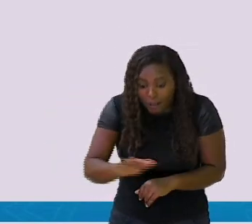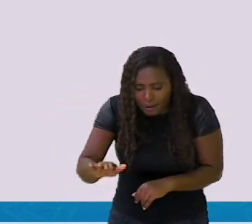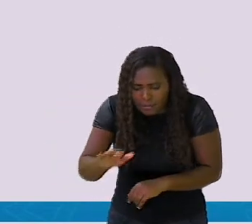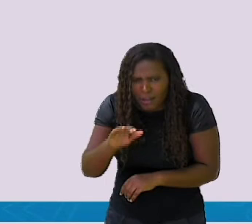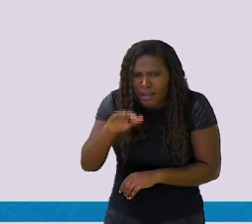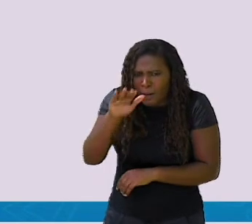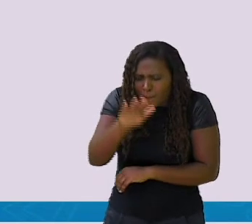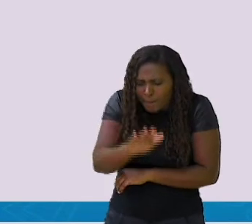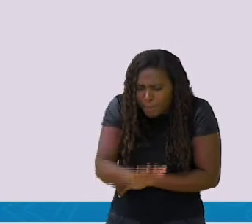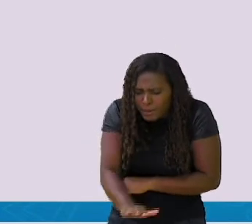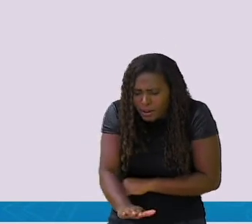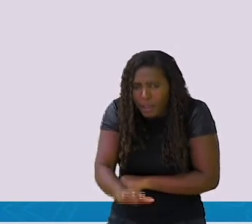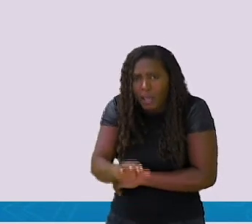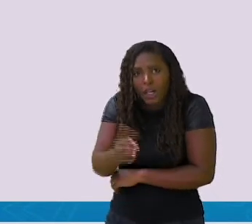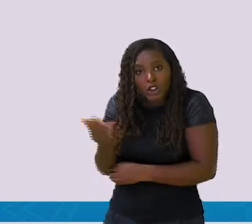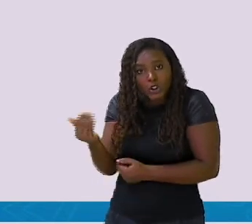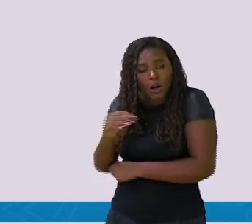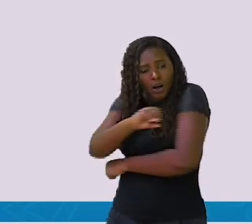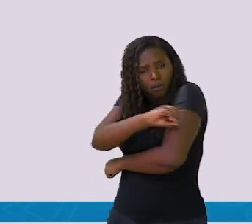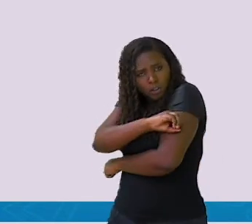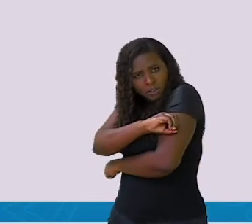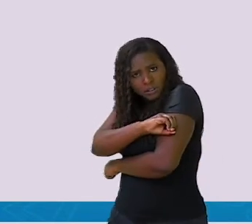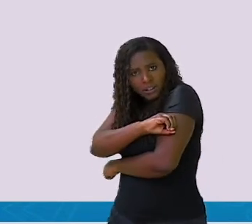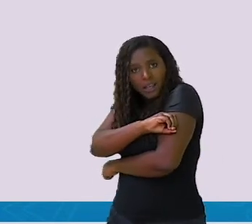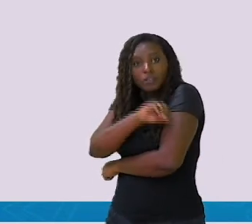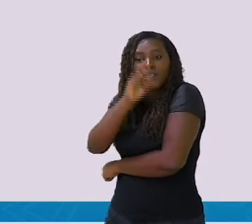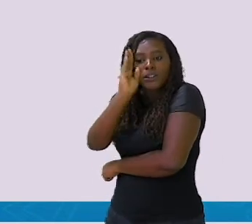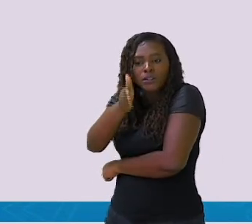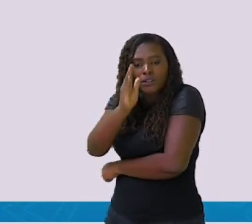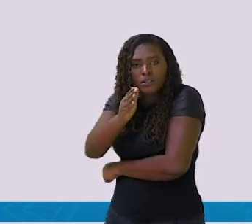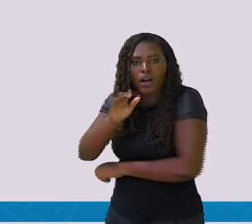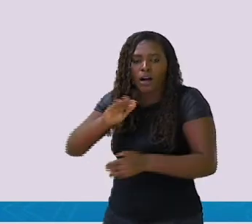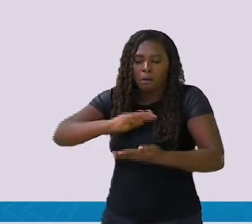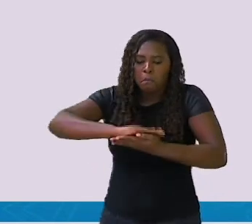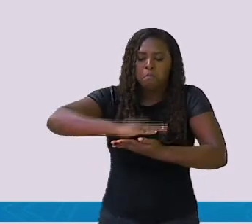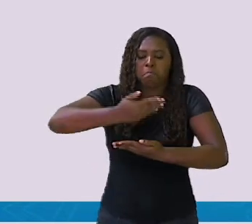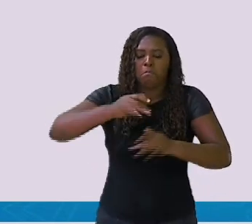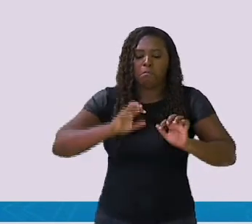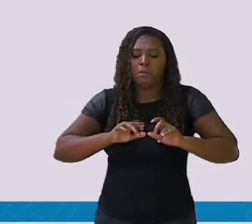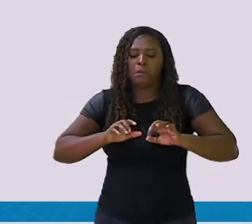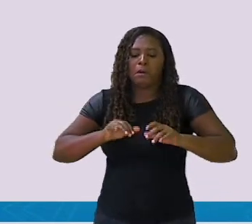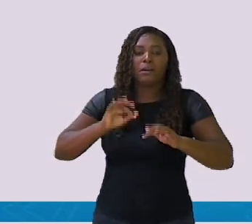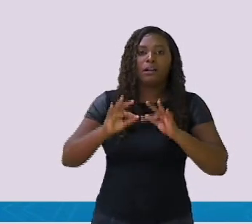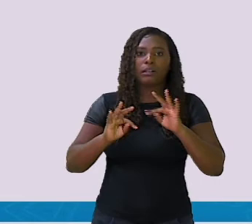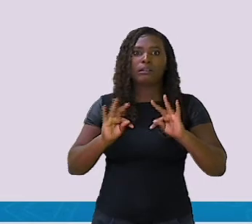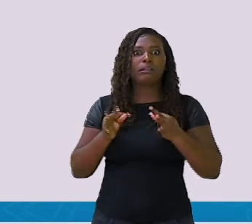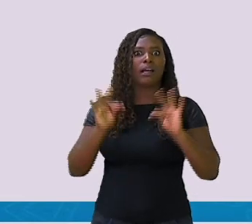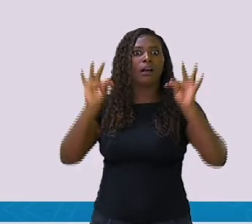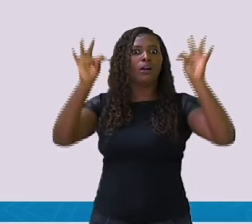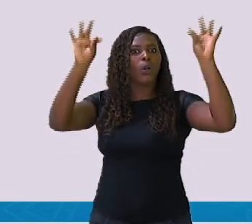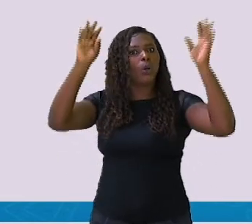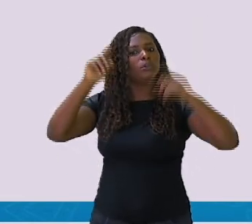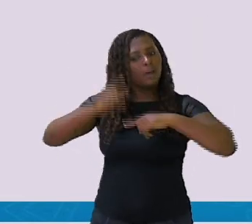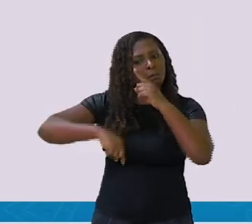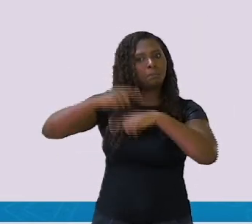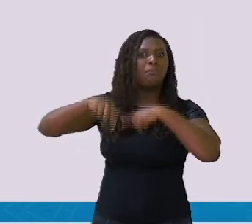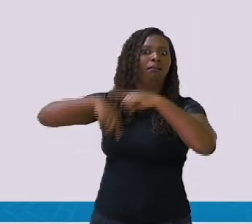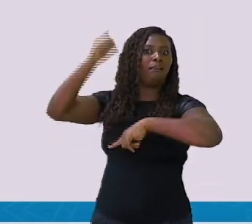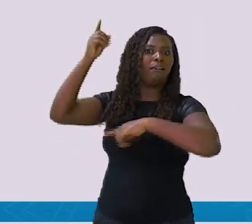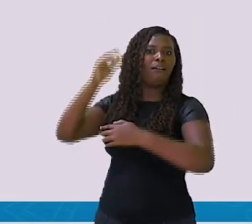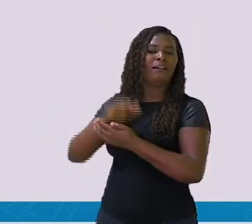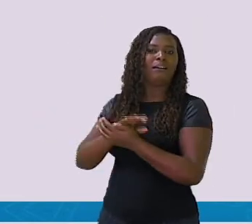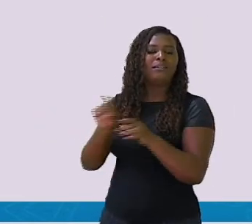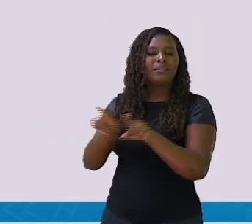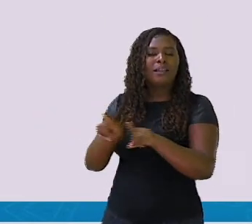grande número de informações totalmente diferente do que era antigamente. Olha para um pouquinho na imagem de